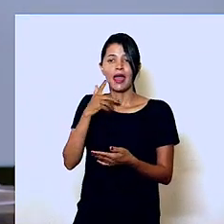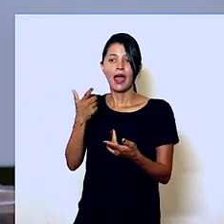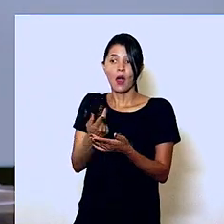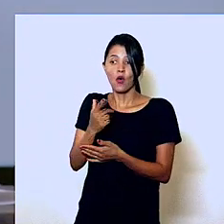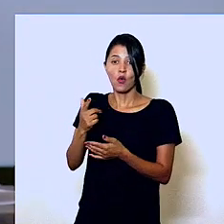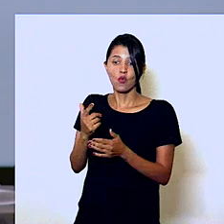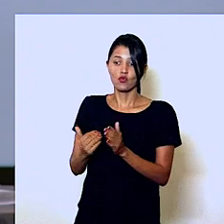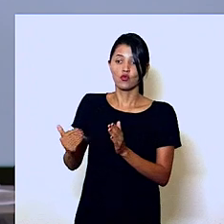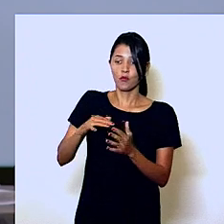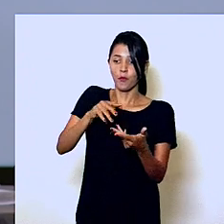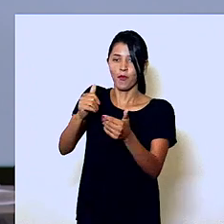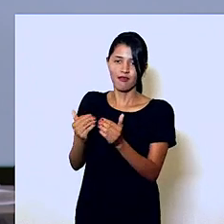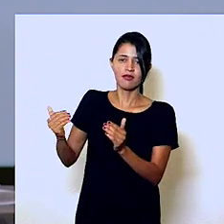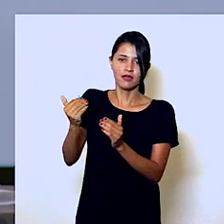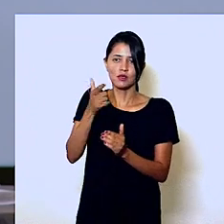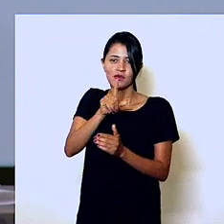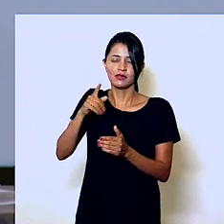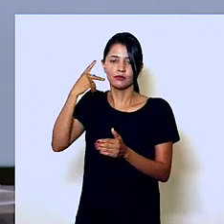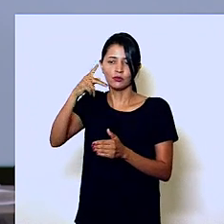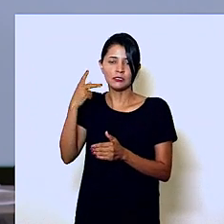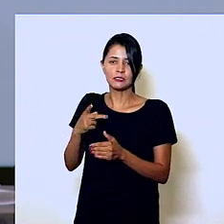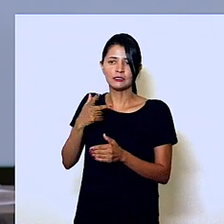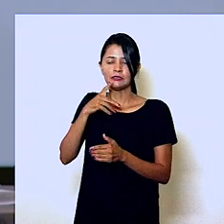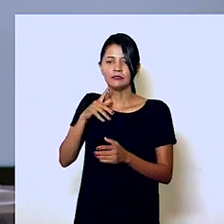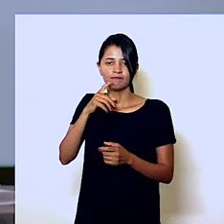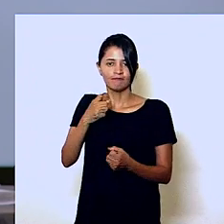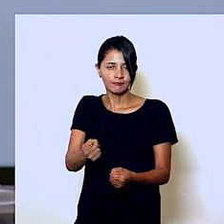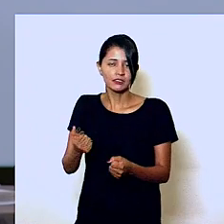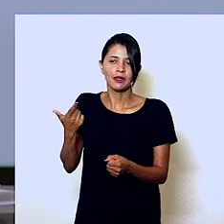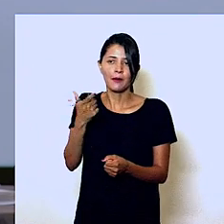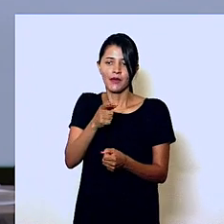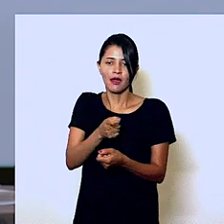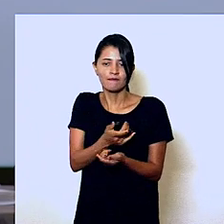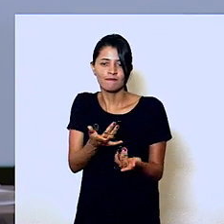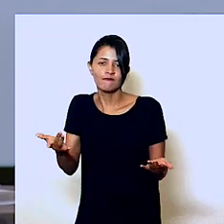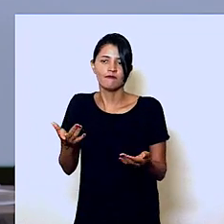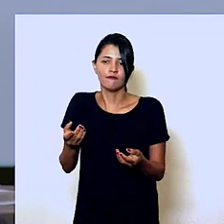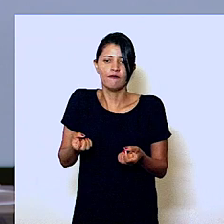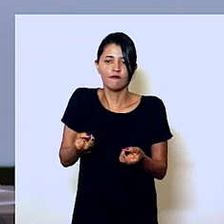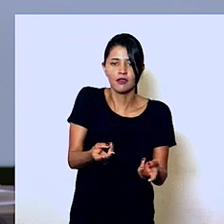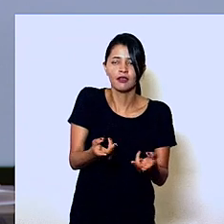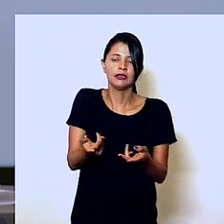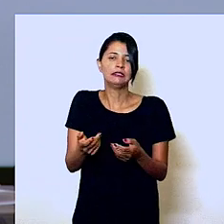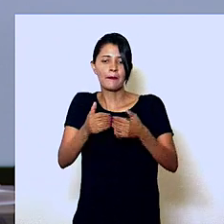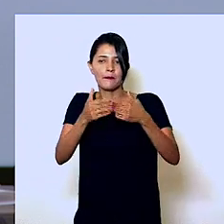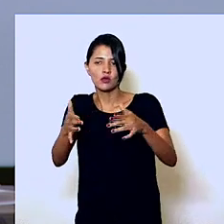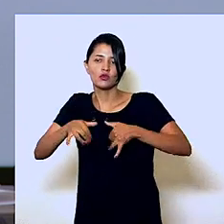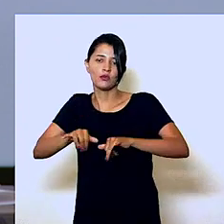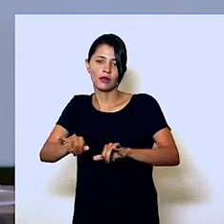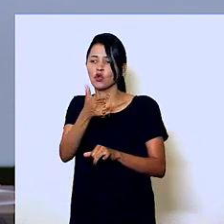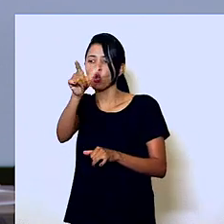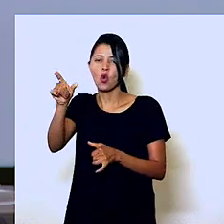políticas agressivas de promoção de suas exportações e de abertura de mercados, com uso de subsídios diretos e outras medidas